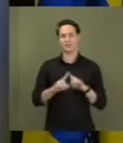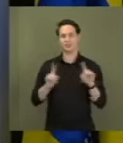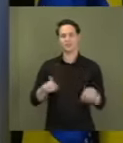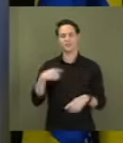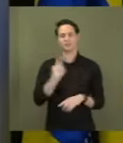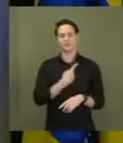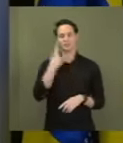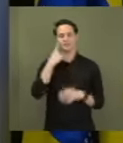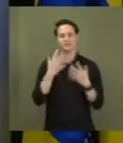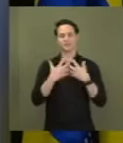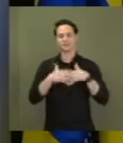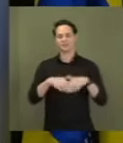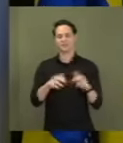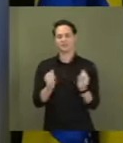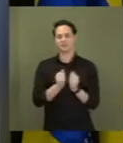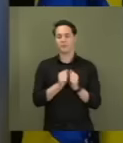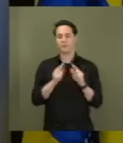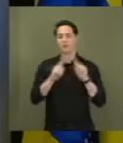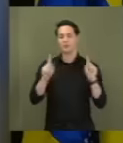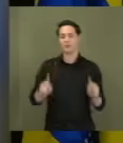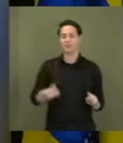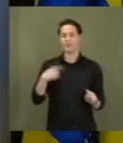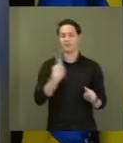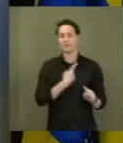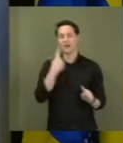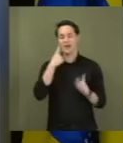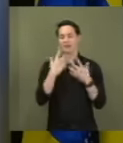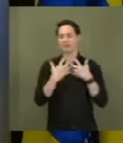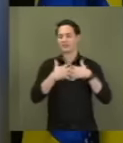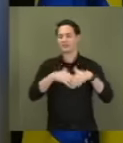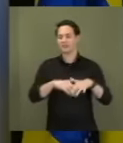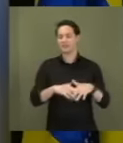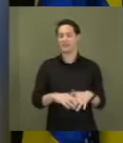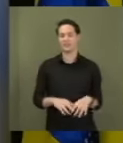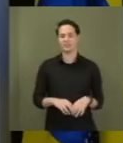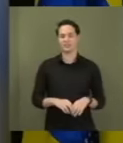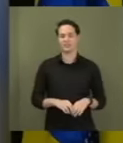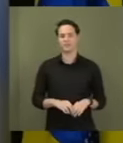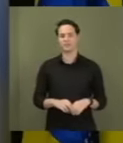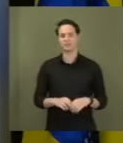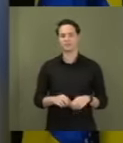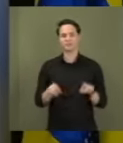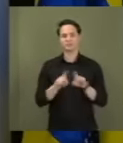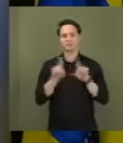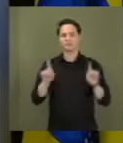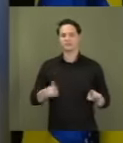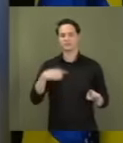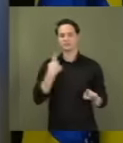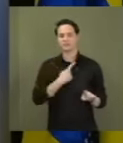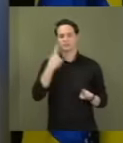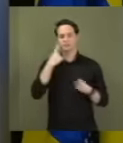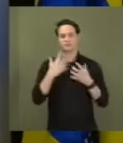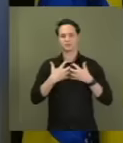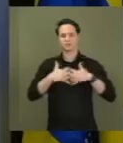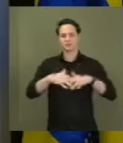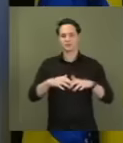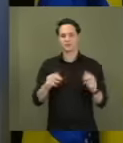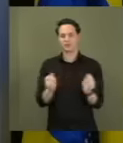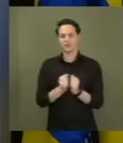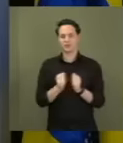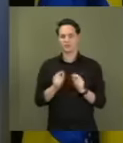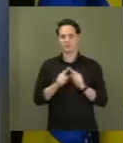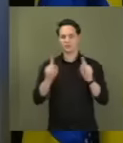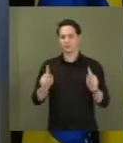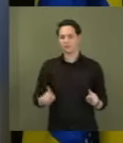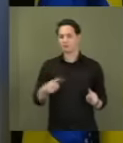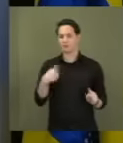mais de 1.000 mortes por complicações dessa doença. Daí a prioridade que o governo